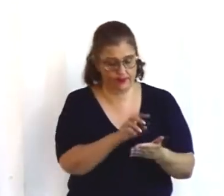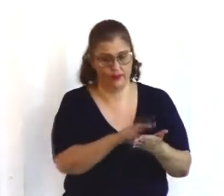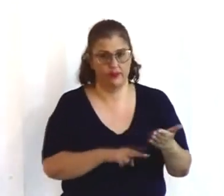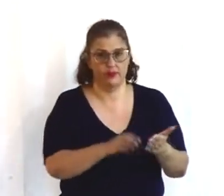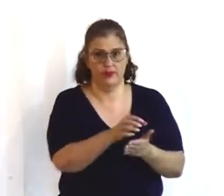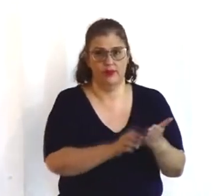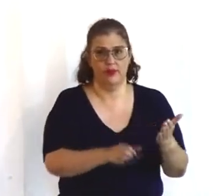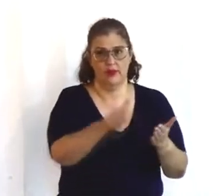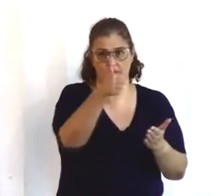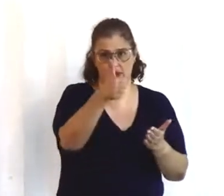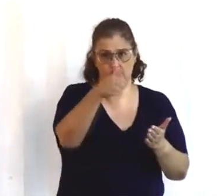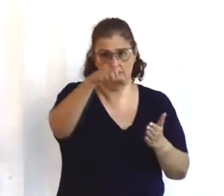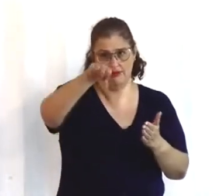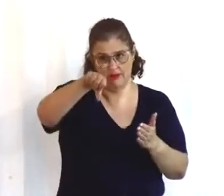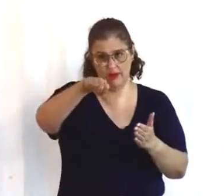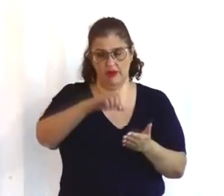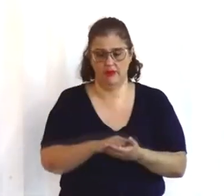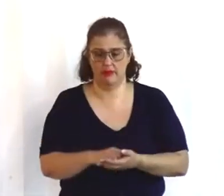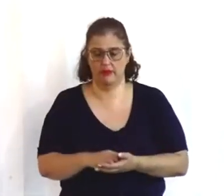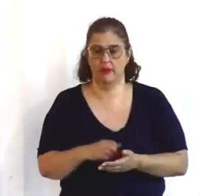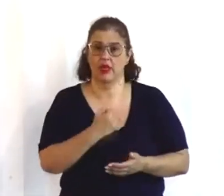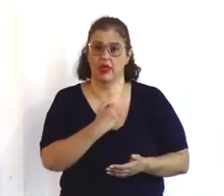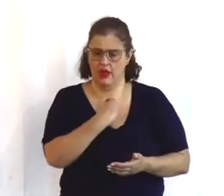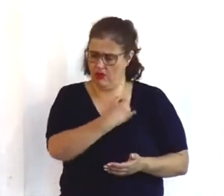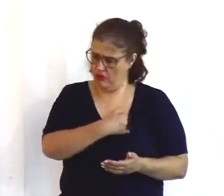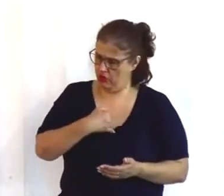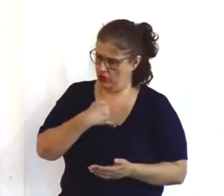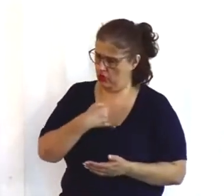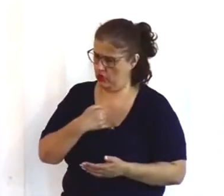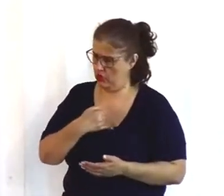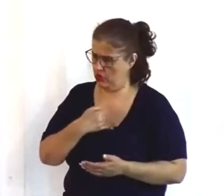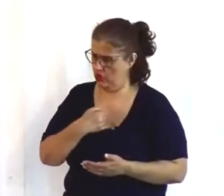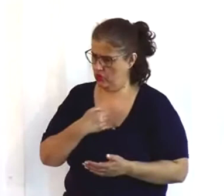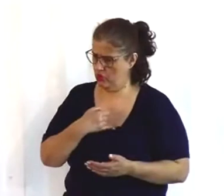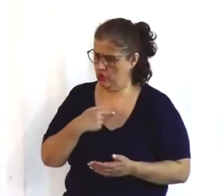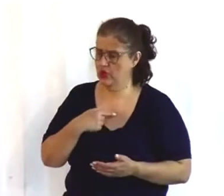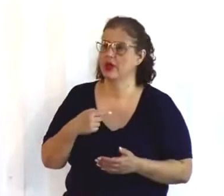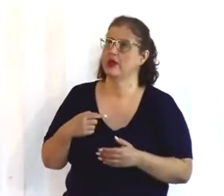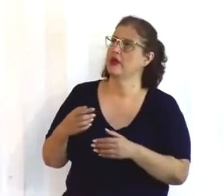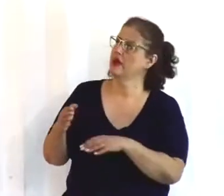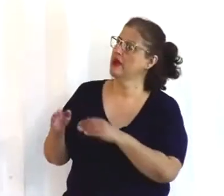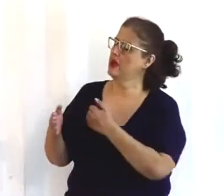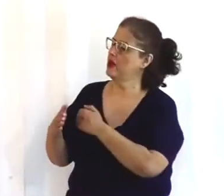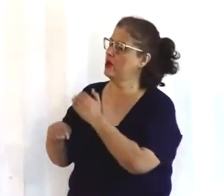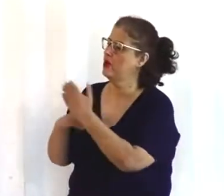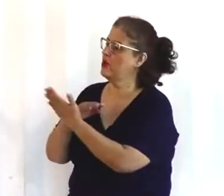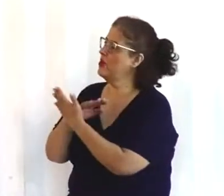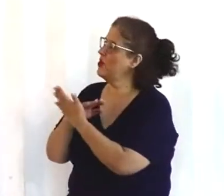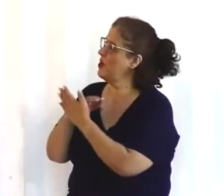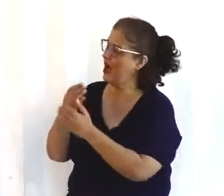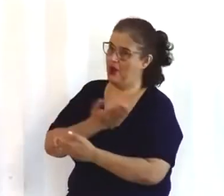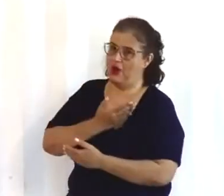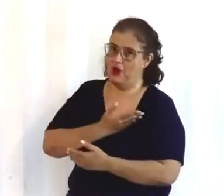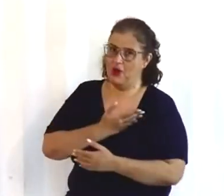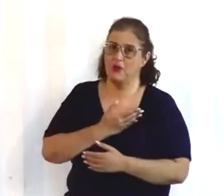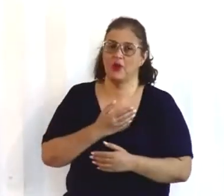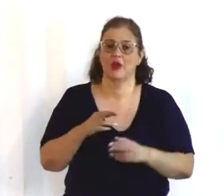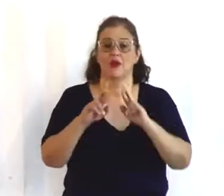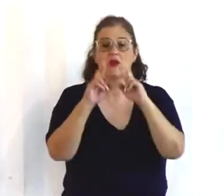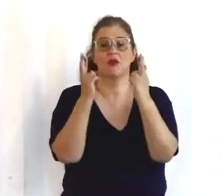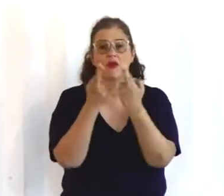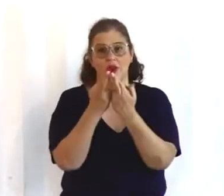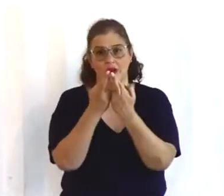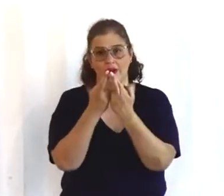Apocalipse 1, 9: Eu, João, irmão vosso e companheiro na tribulação, no reino e na perseverança